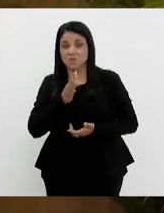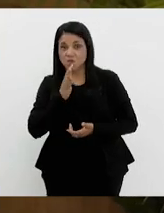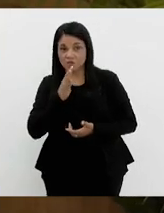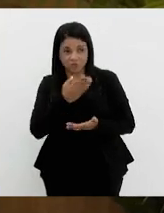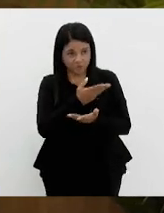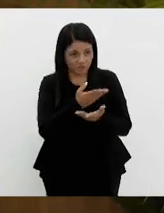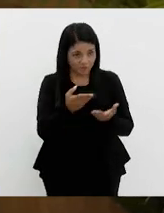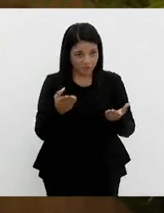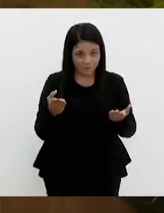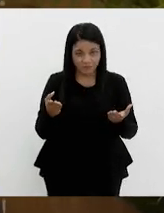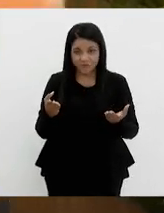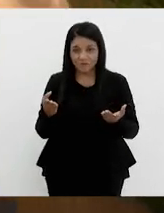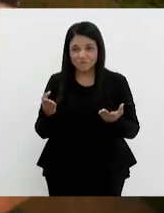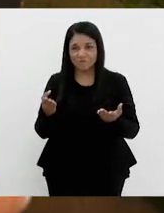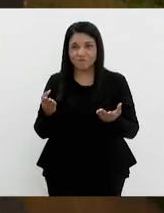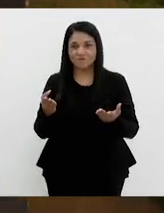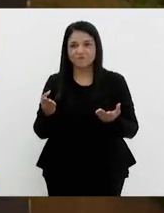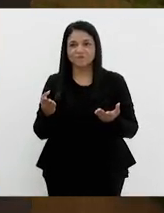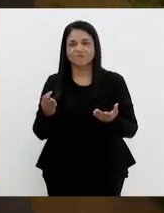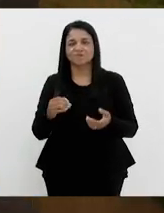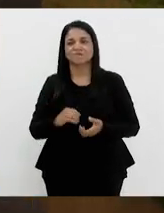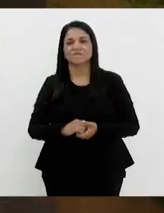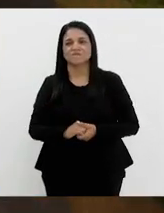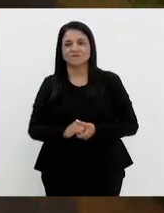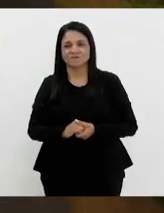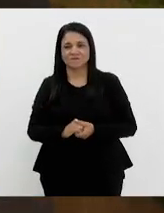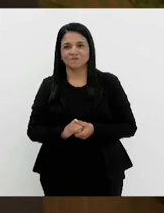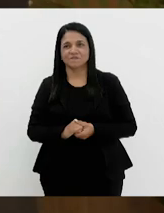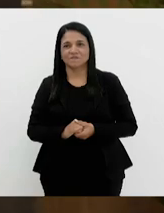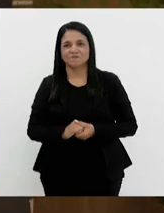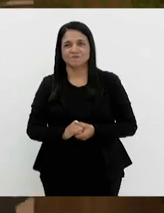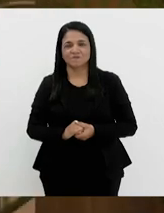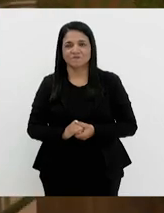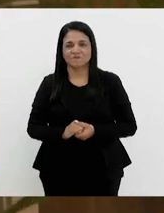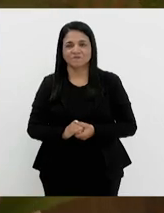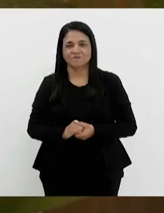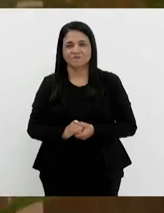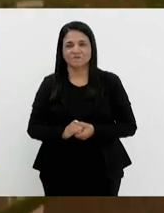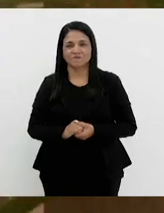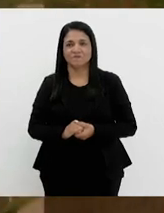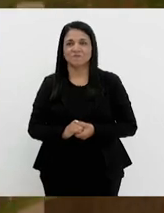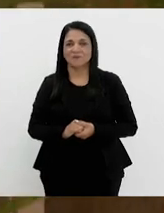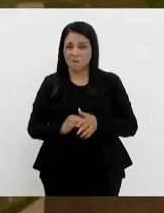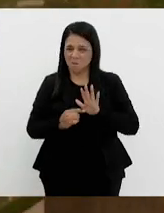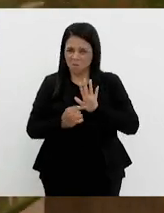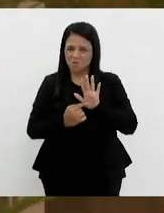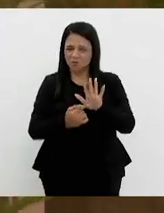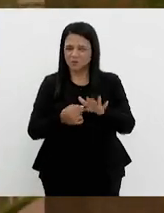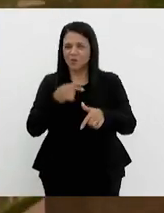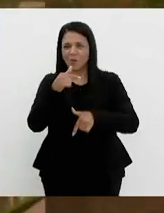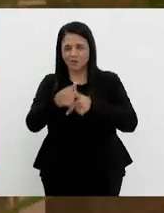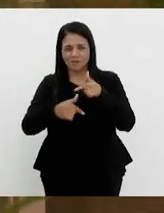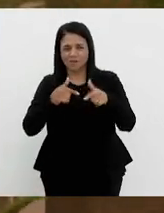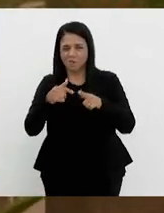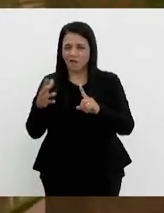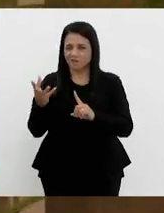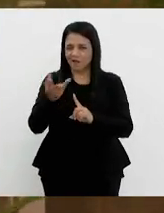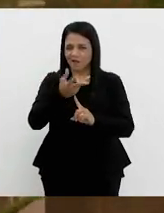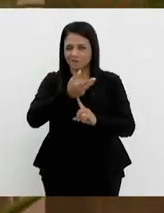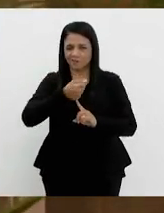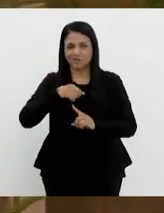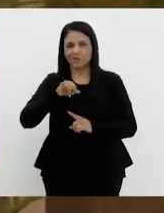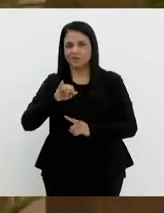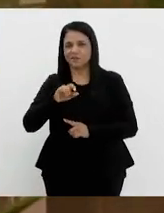todos trabalho da nossa tem que abrir tem que abrir para mostrar né o trabalho da nossa artista Isabela corp